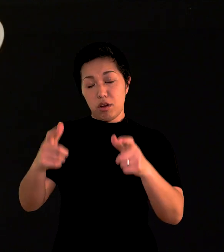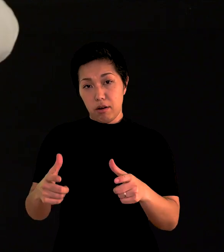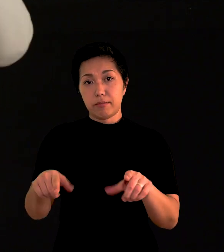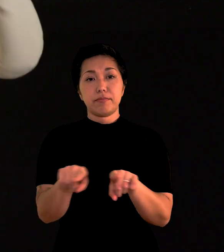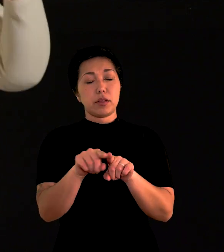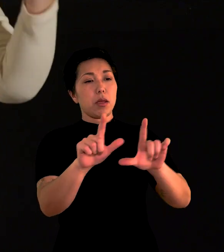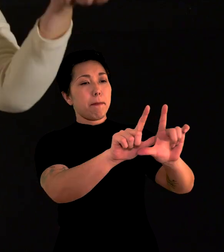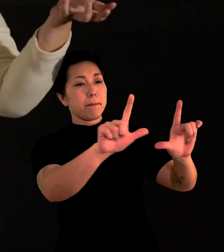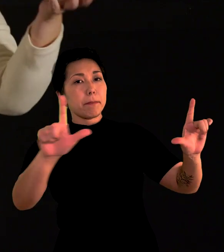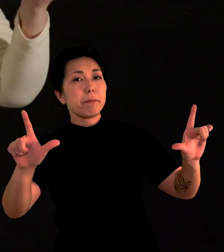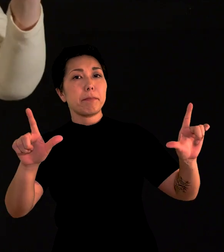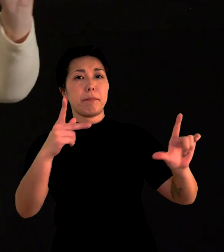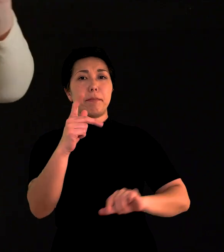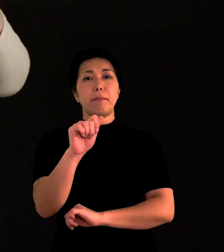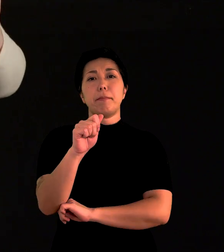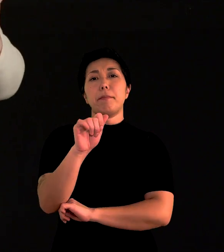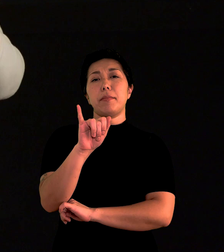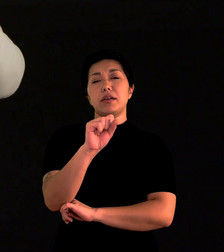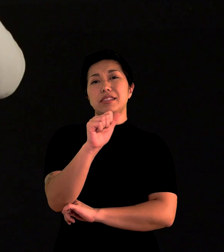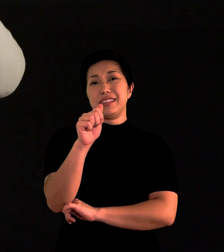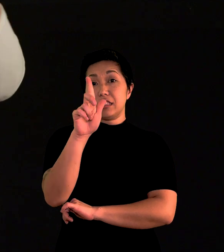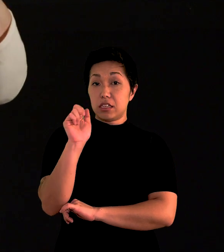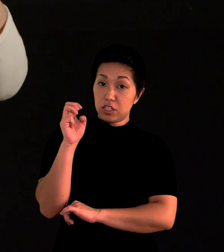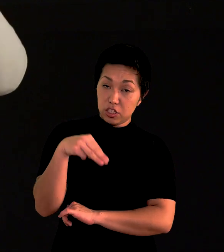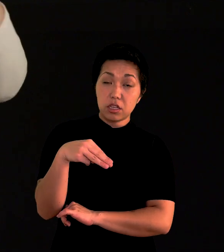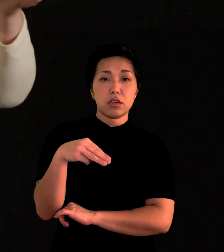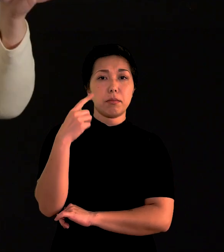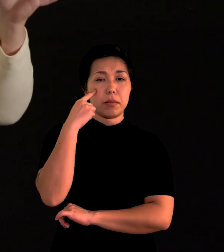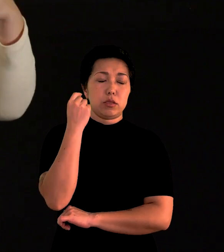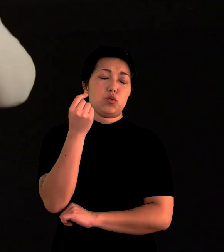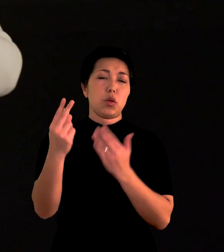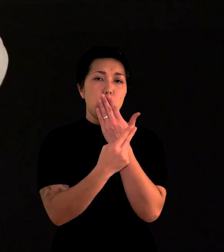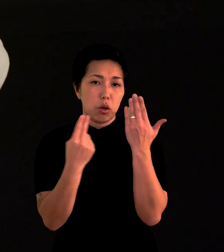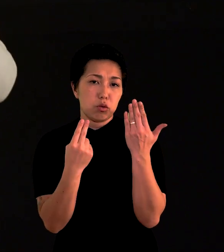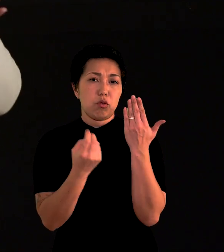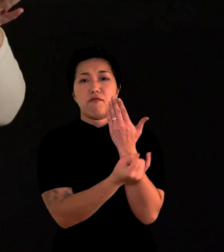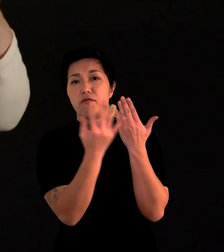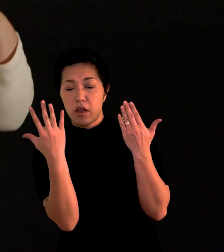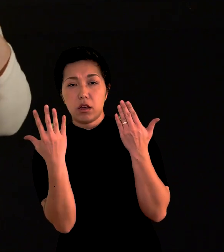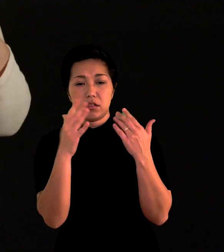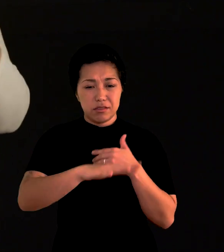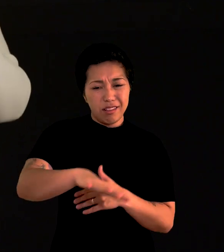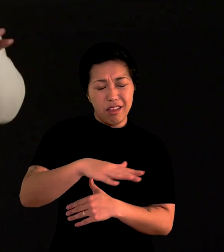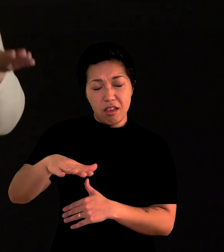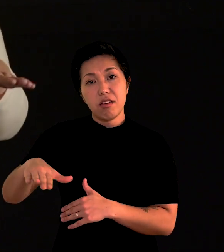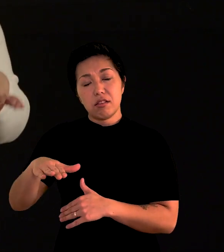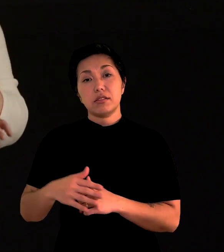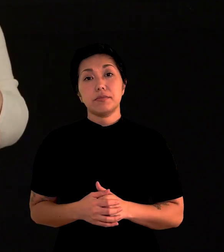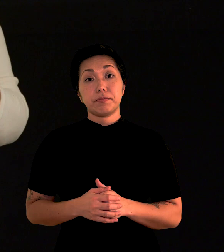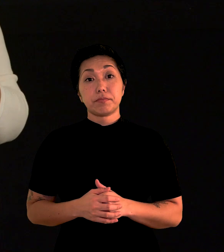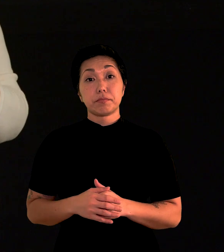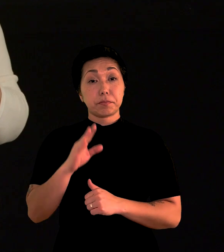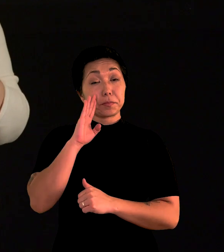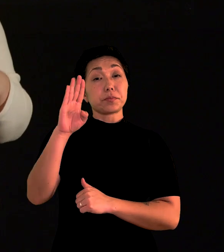história de formação do território. E da paisagem, um pouco ali, pegando vários autores de várias áreas, principalmente